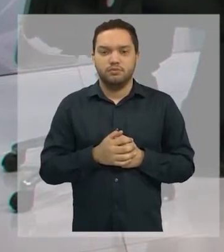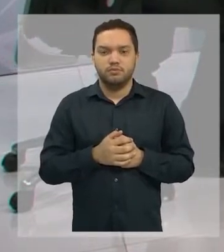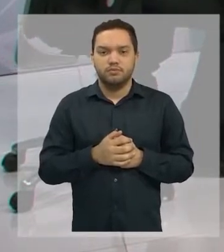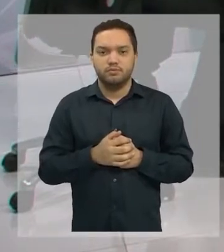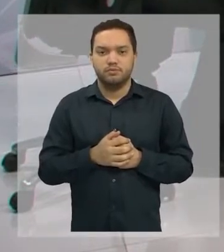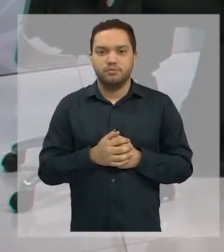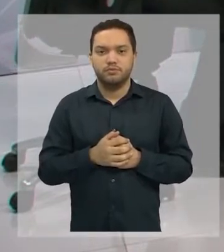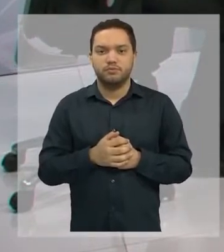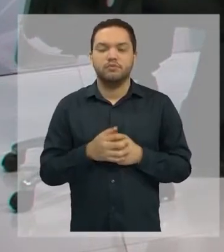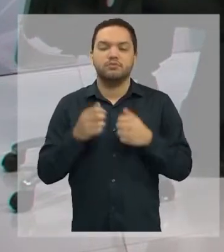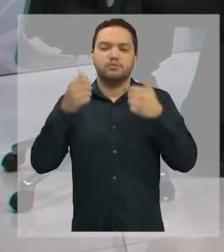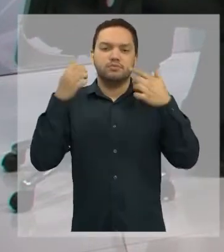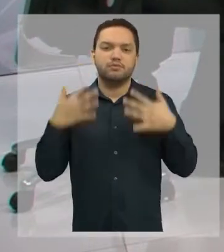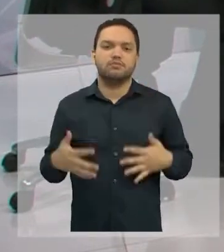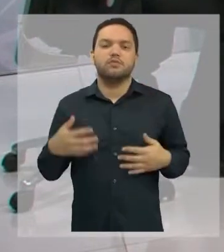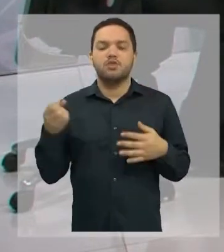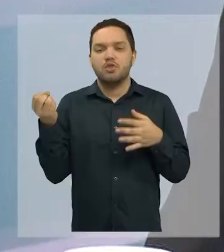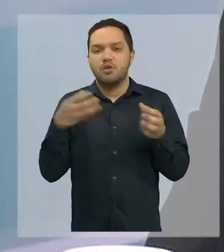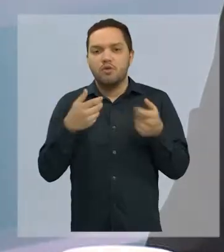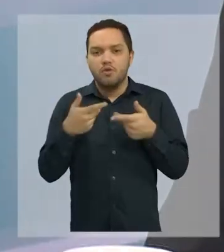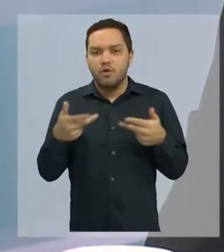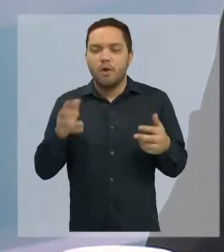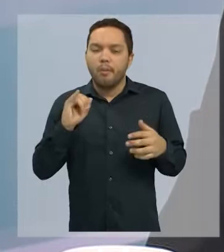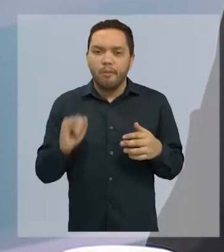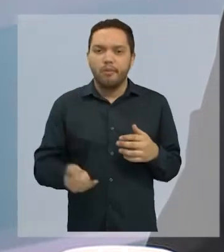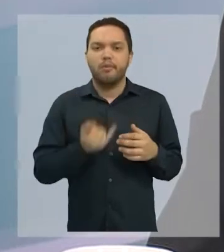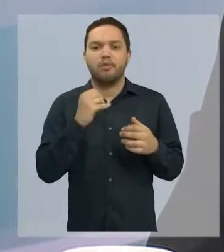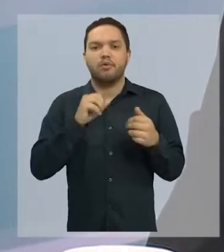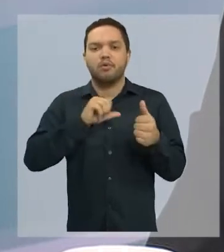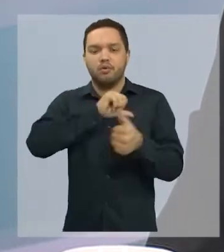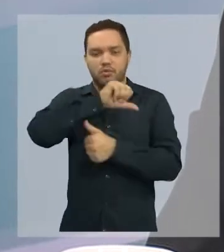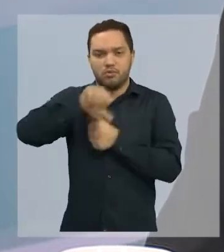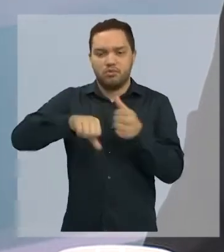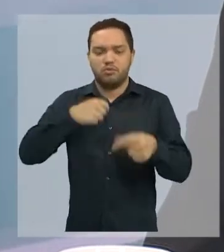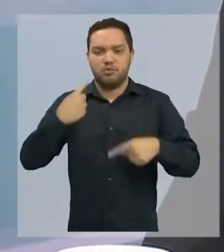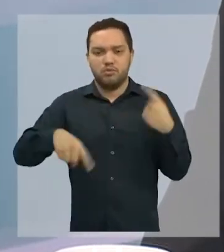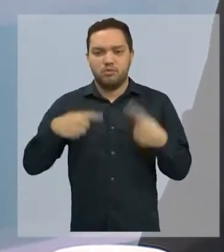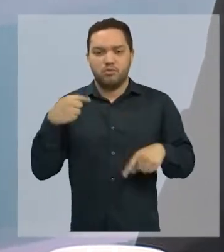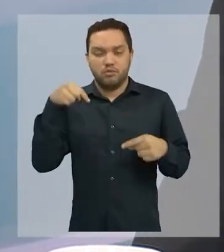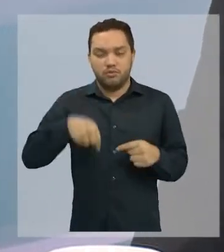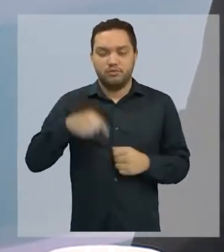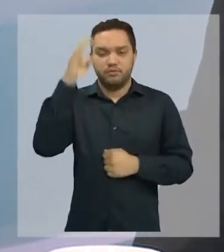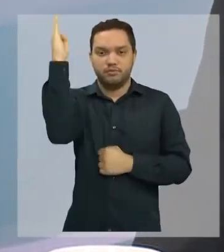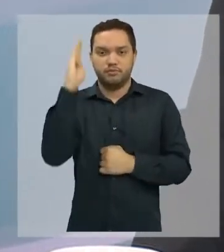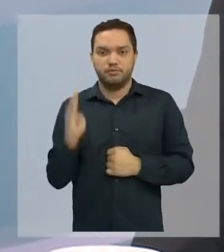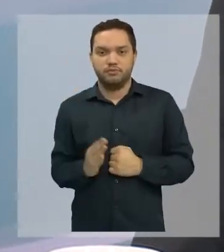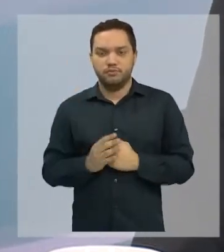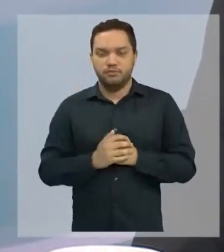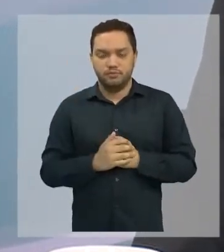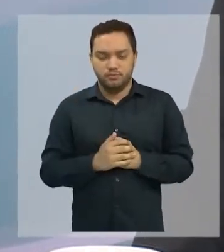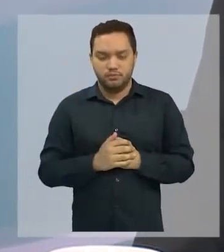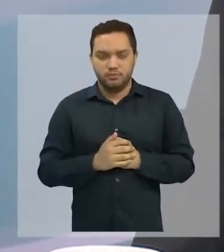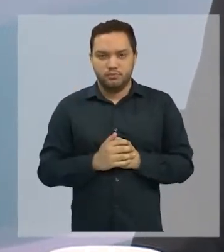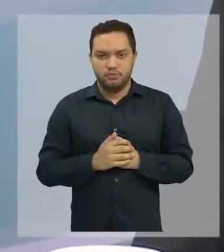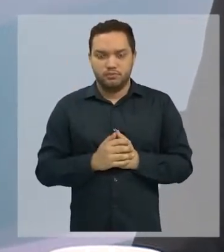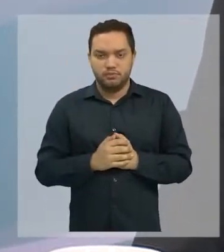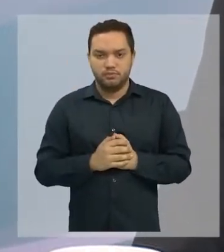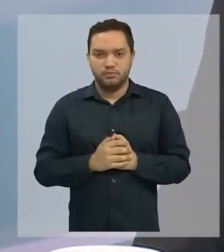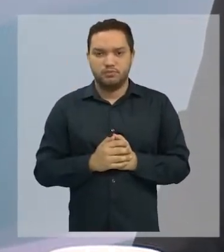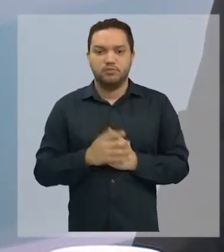construindo possibilidades, novas oportunidades para a renovação da política no Brasil? Acho